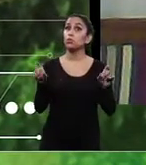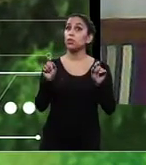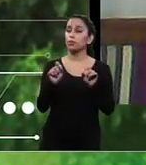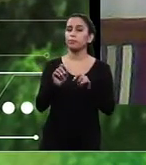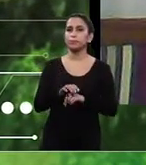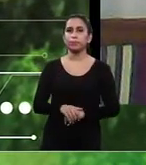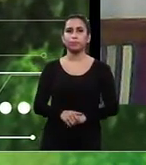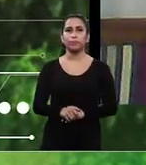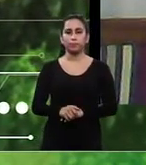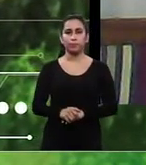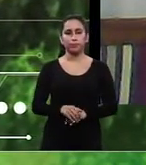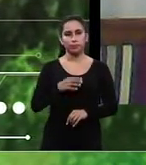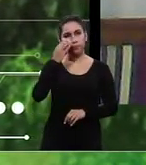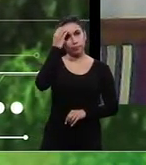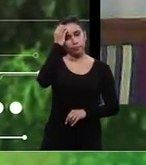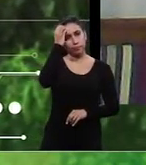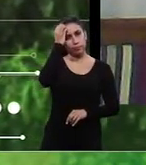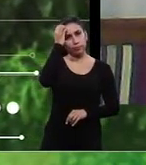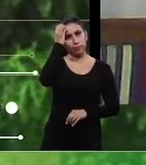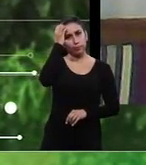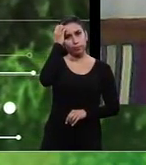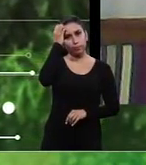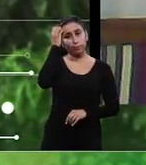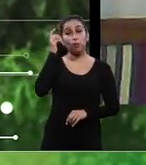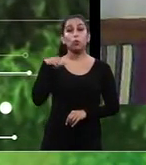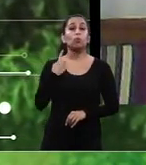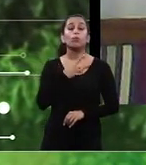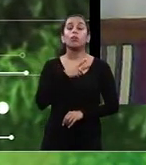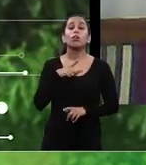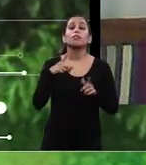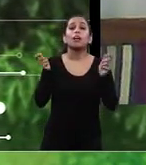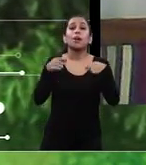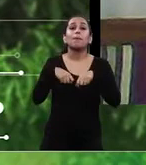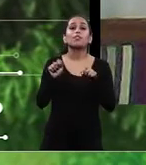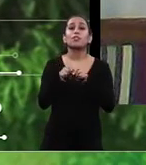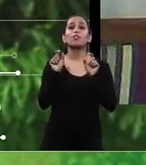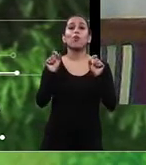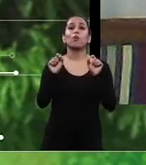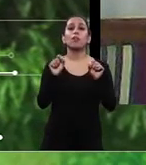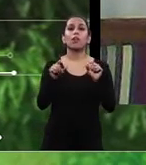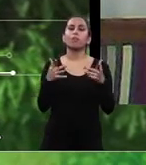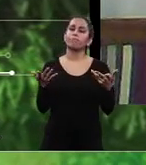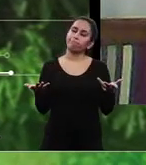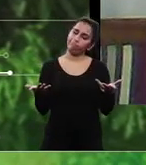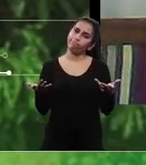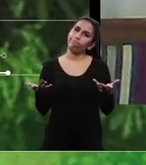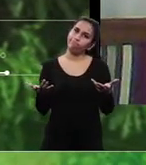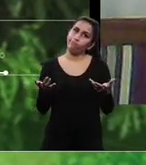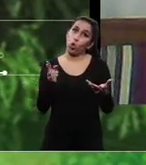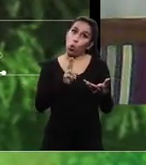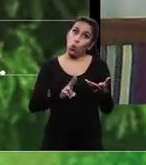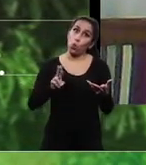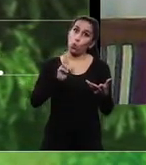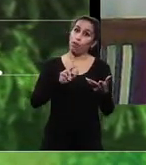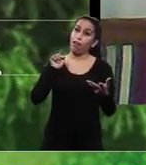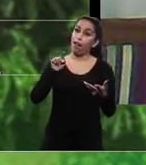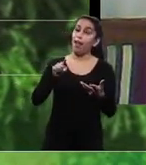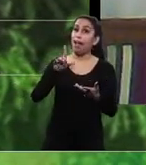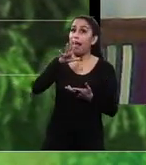a questão do que a gente pode fazer. Ocupação da Amazônia, ela é necessária para